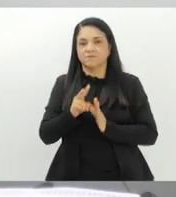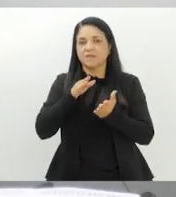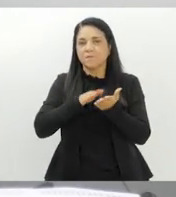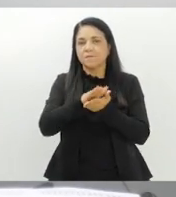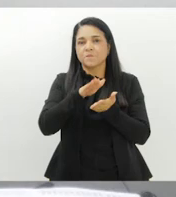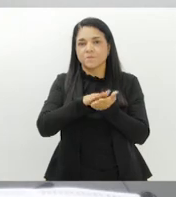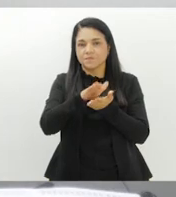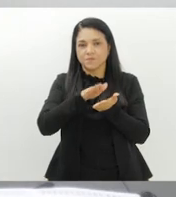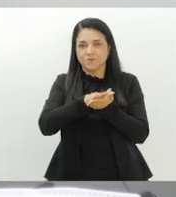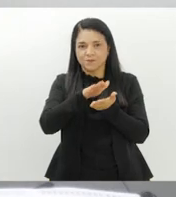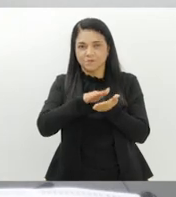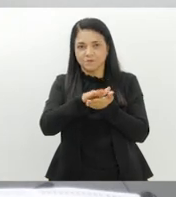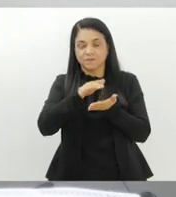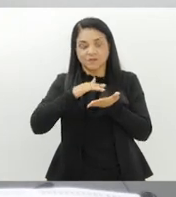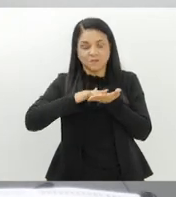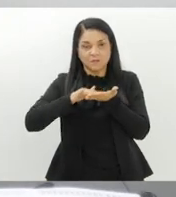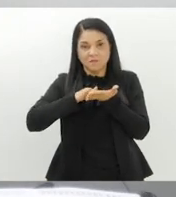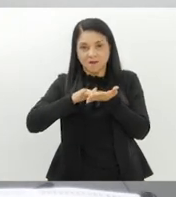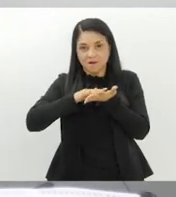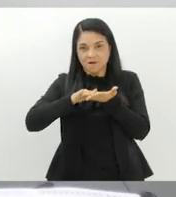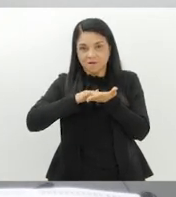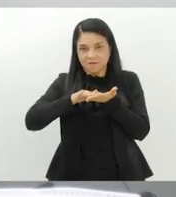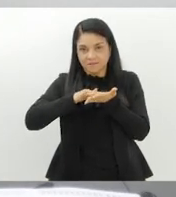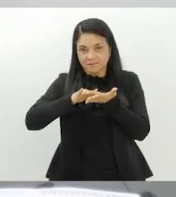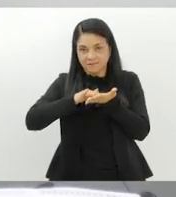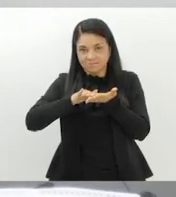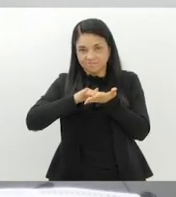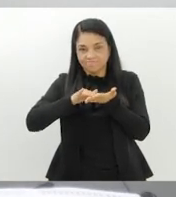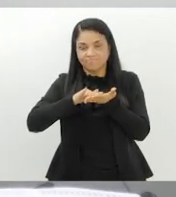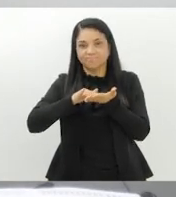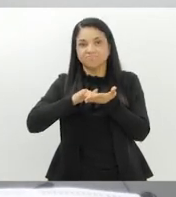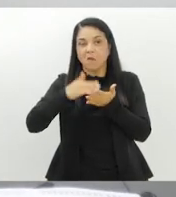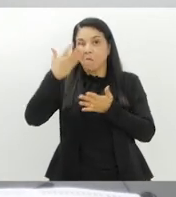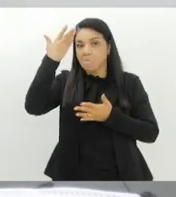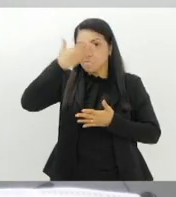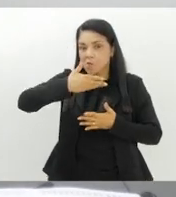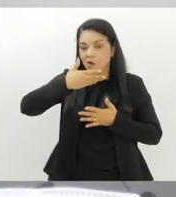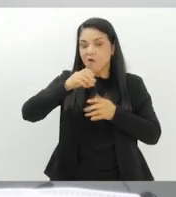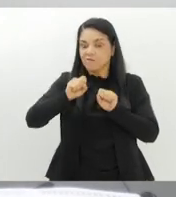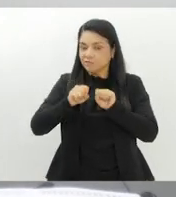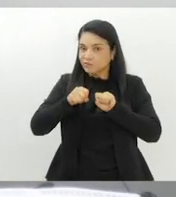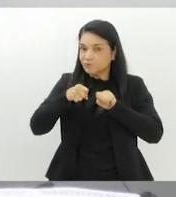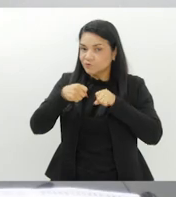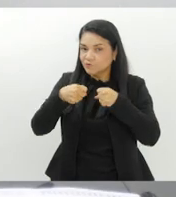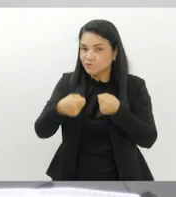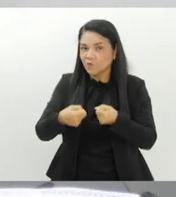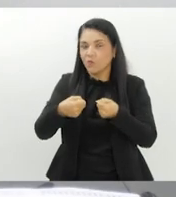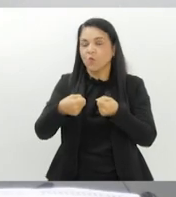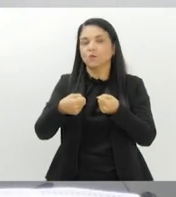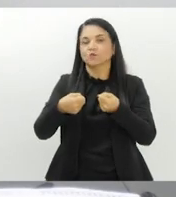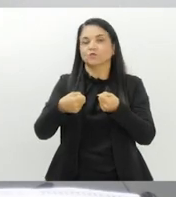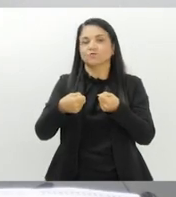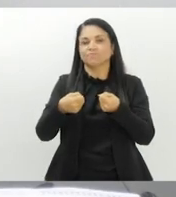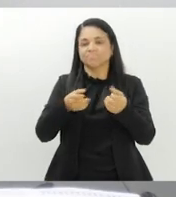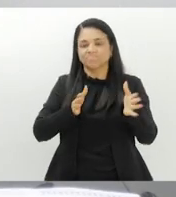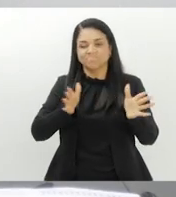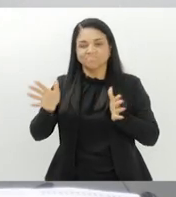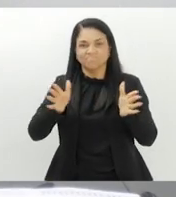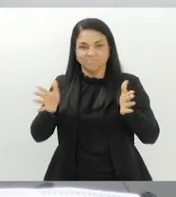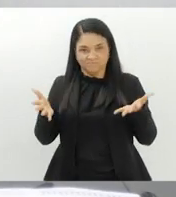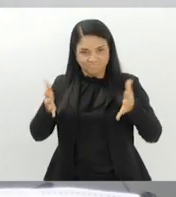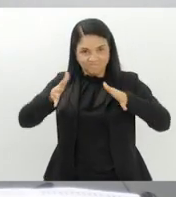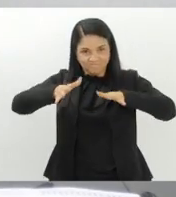impresso em braille, né, que é uma prova do esforço pela acessibilidade, pela inclusão. Vocês